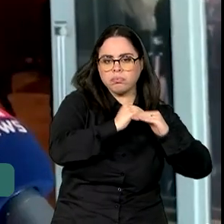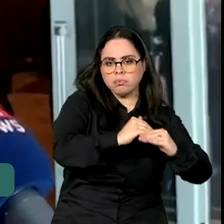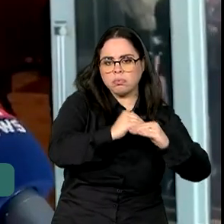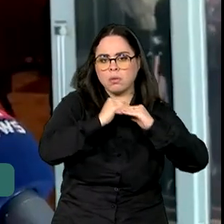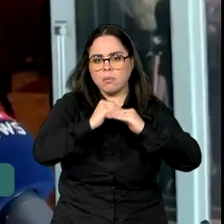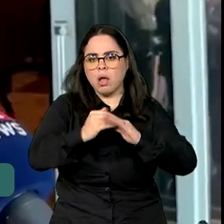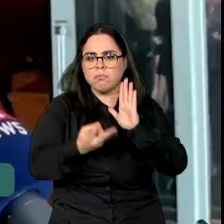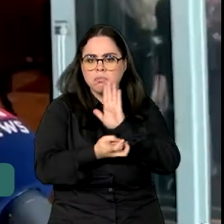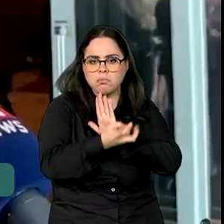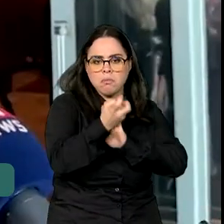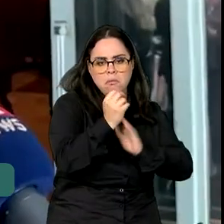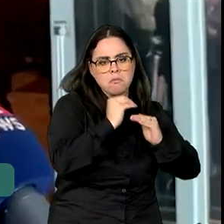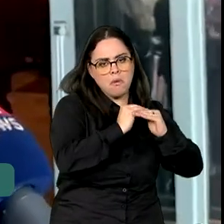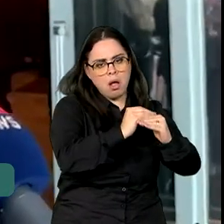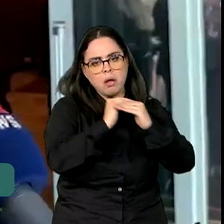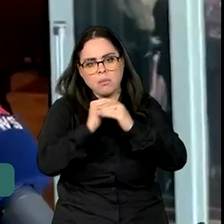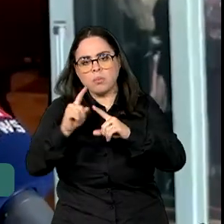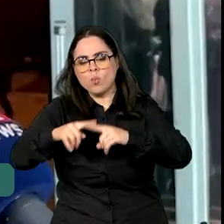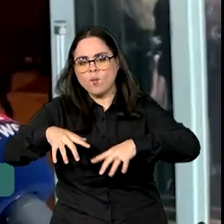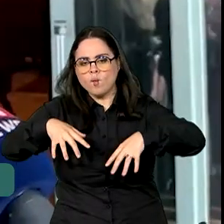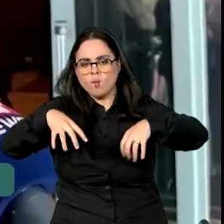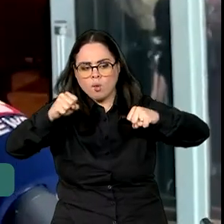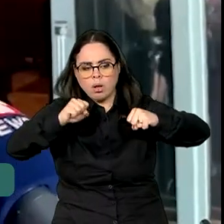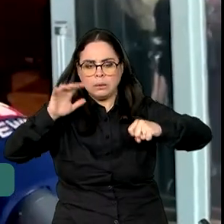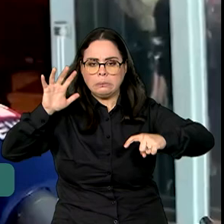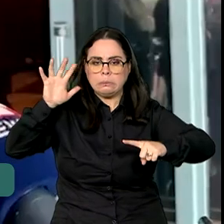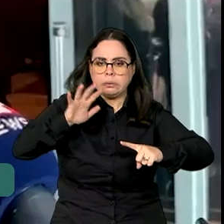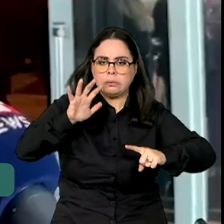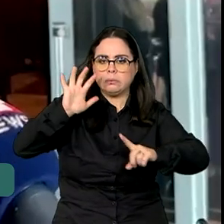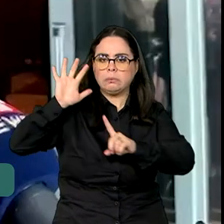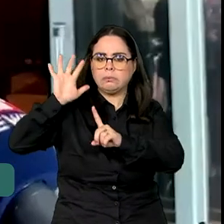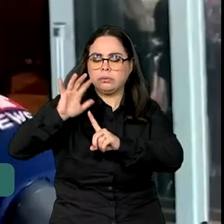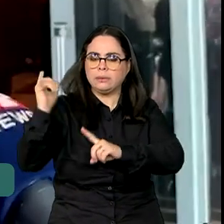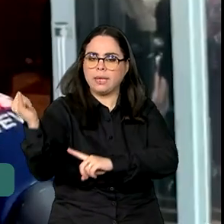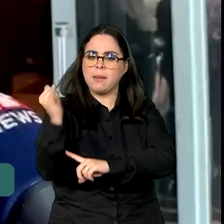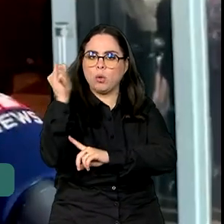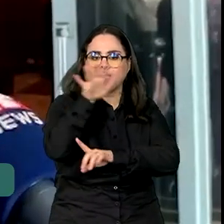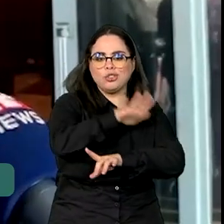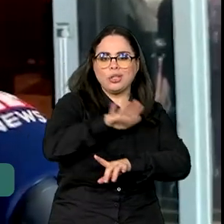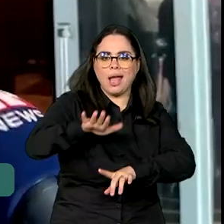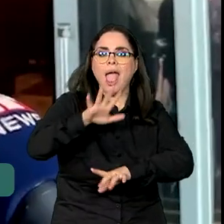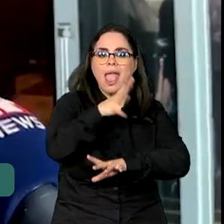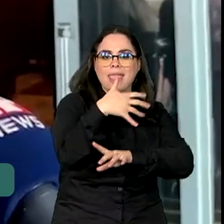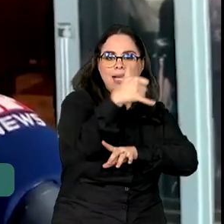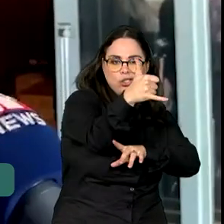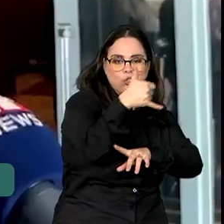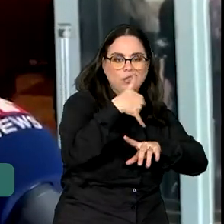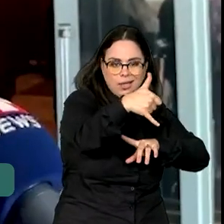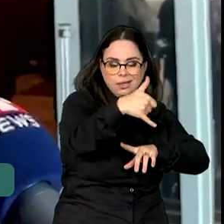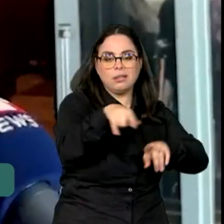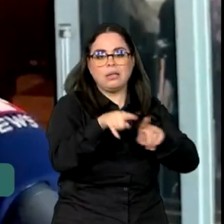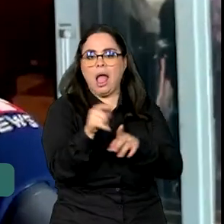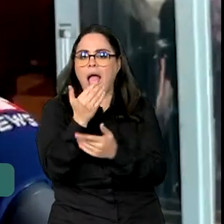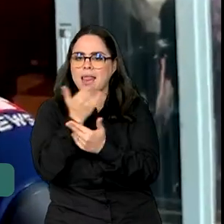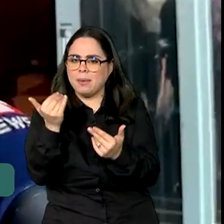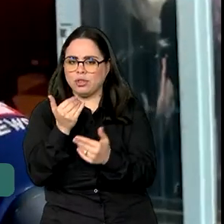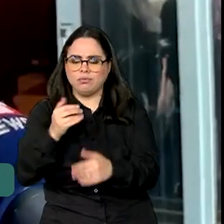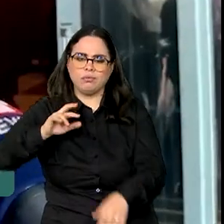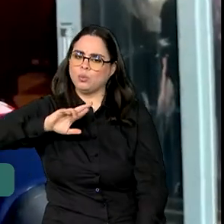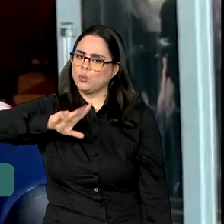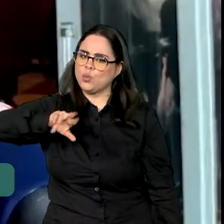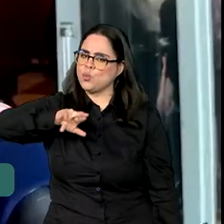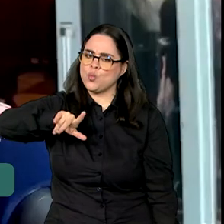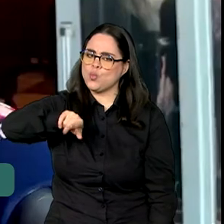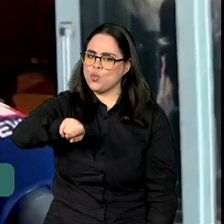mas que a seca tá afetando dois preços importantes que é energia e alimentos isso não tem a ver com